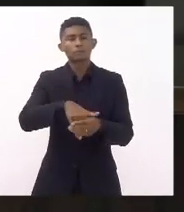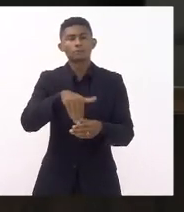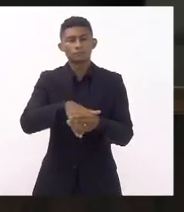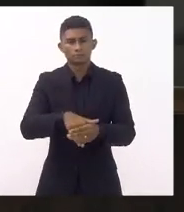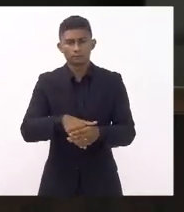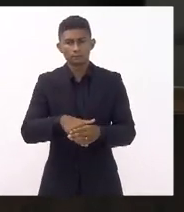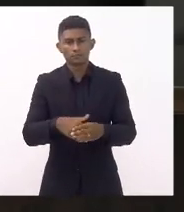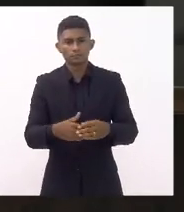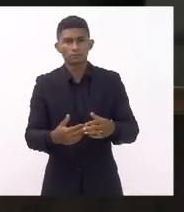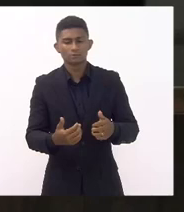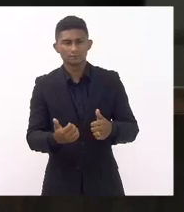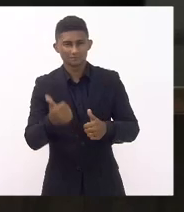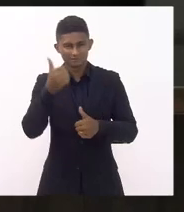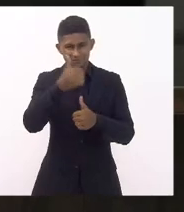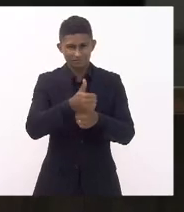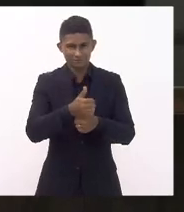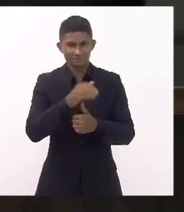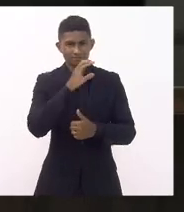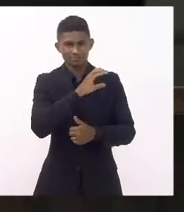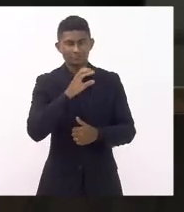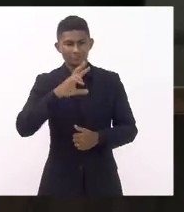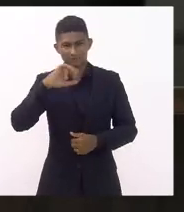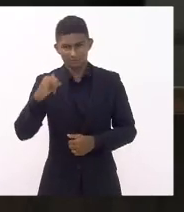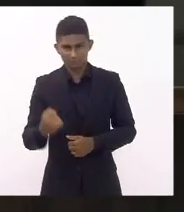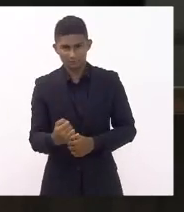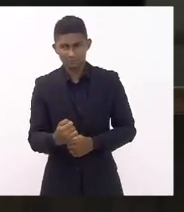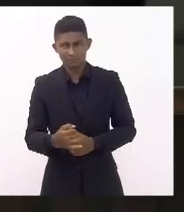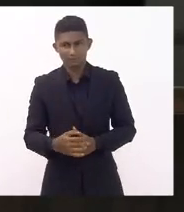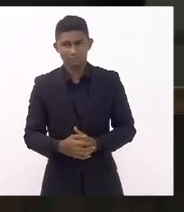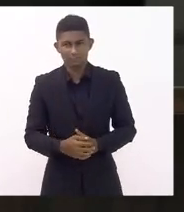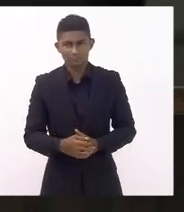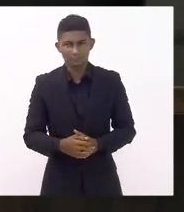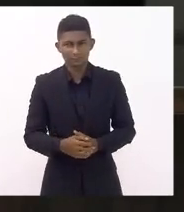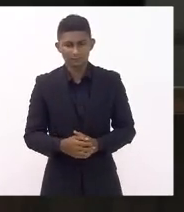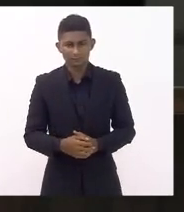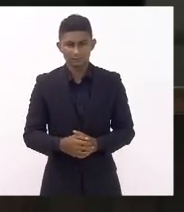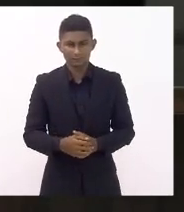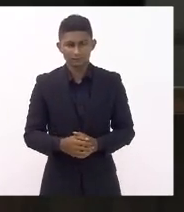o substitutivo da Comissão de Constituição e Justiça.